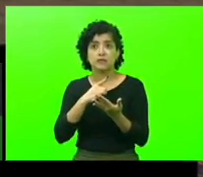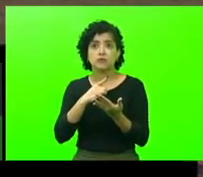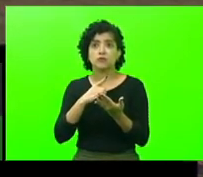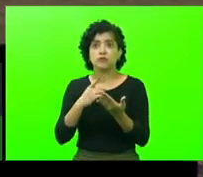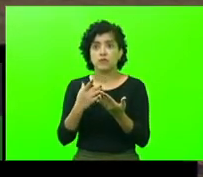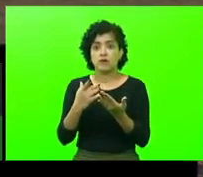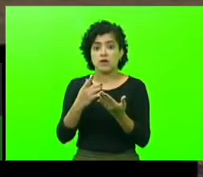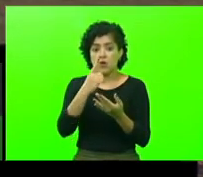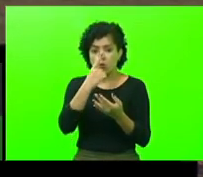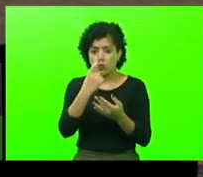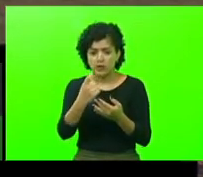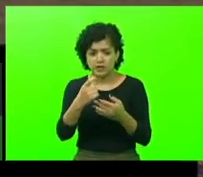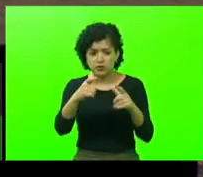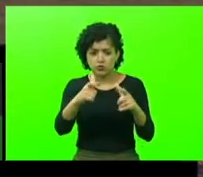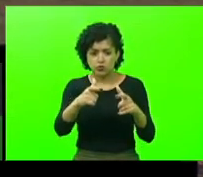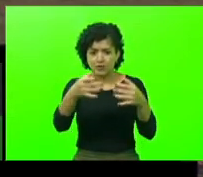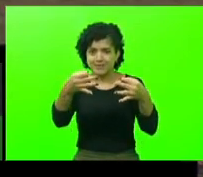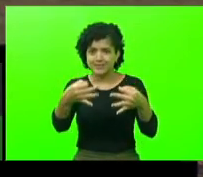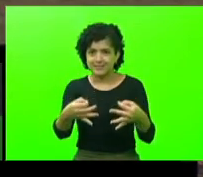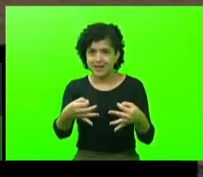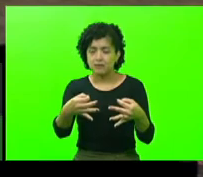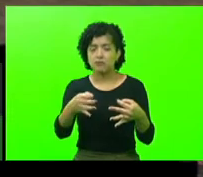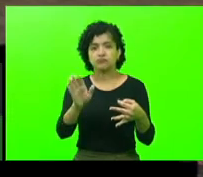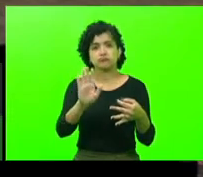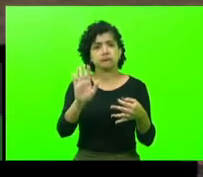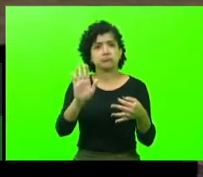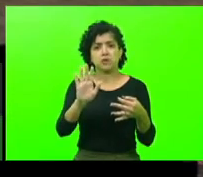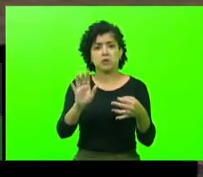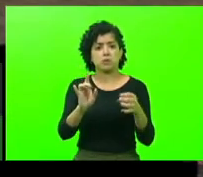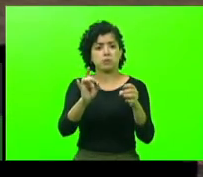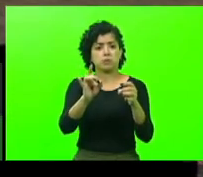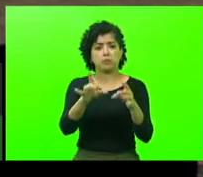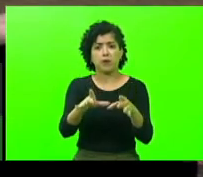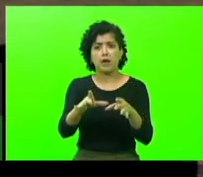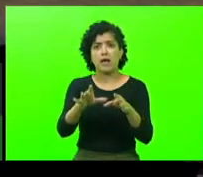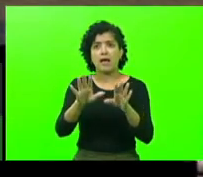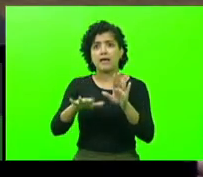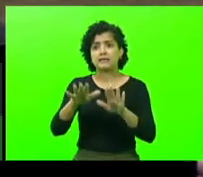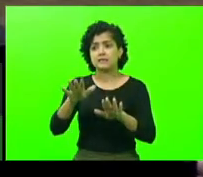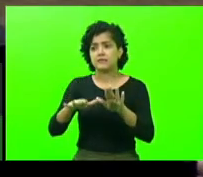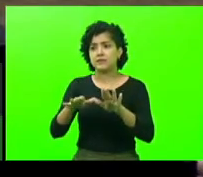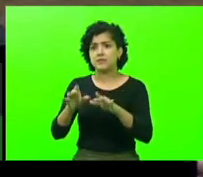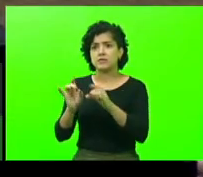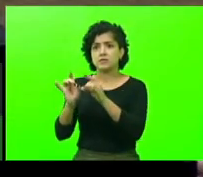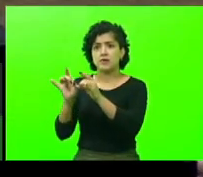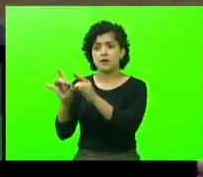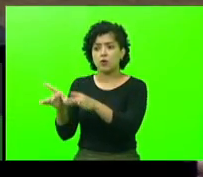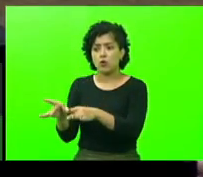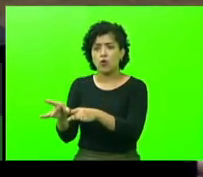lixo no devido local, preferem, muitas vezes, colocar